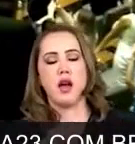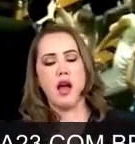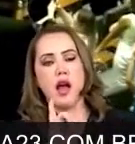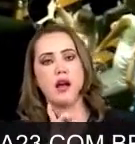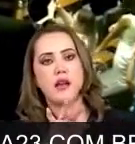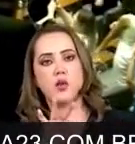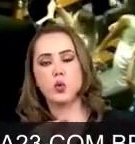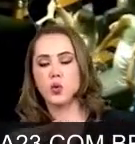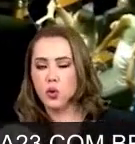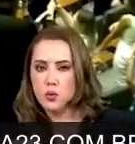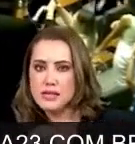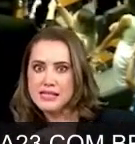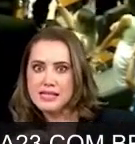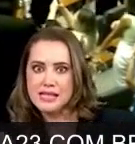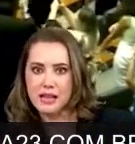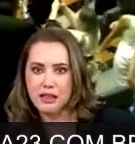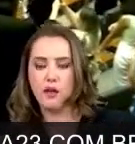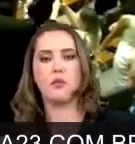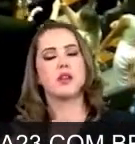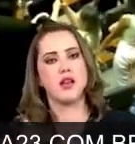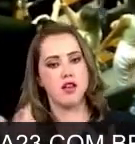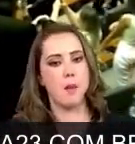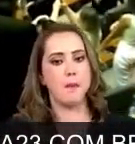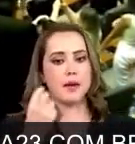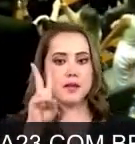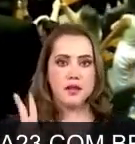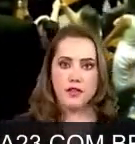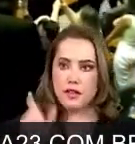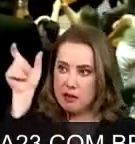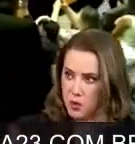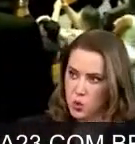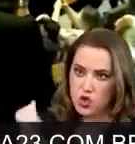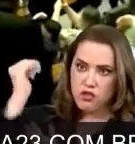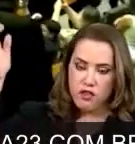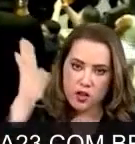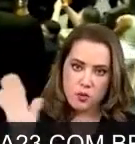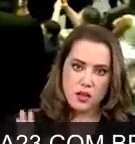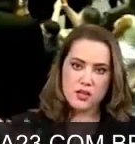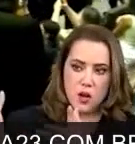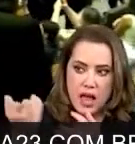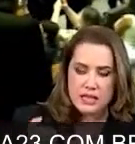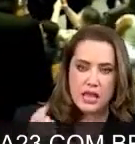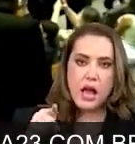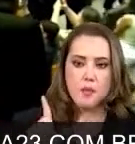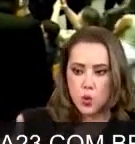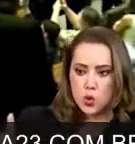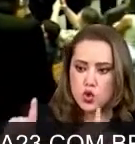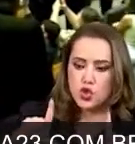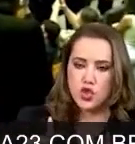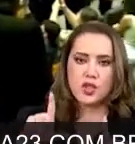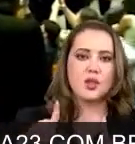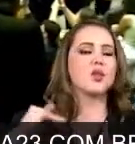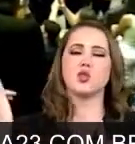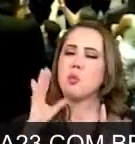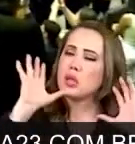todos os brasileiros. Hamilton passa a ser a primeira personalidade estrangeira a receber da Câmara dos Deputados o título de